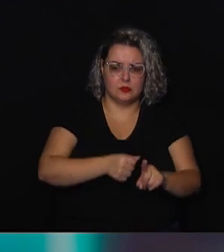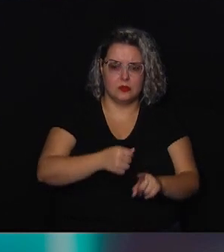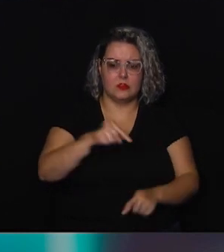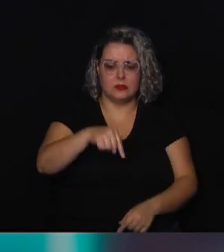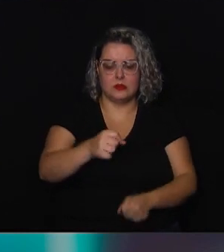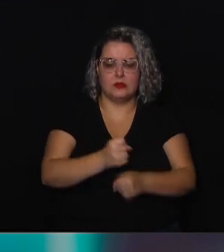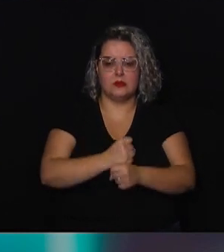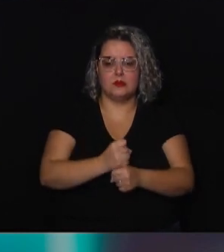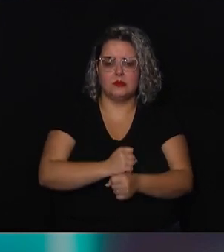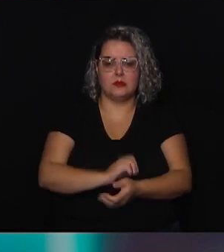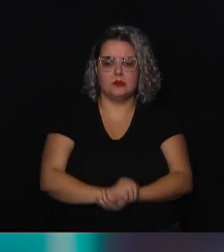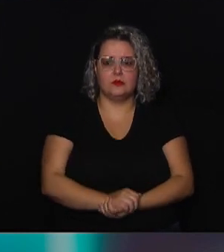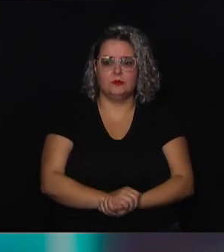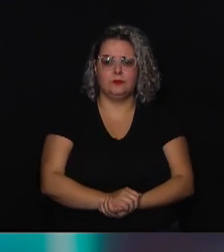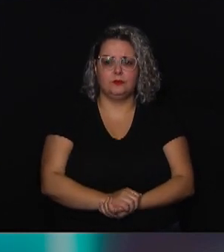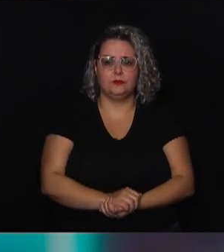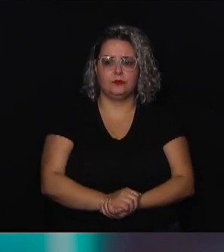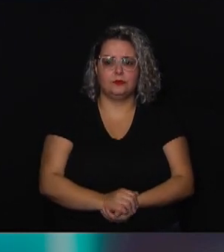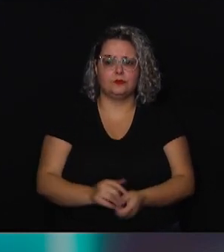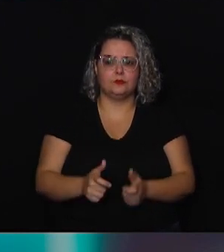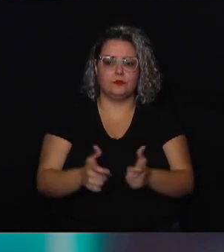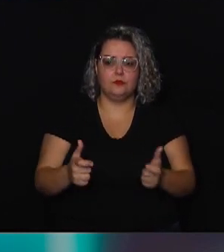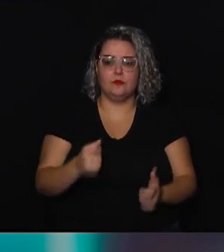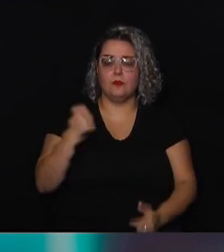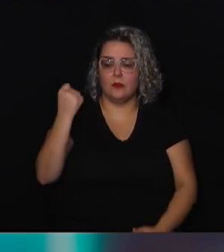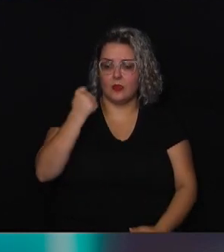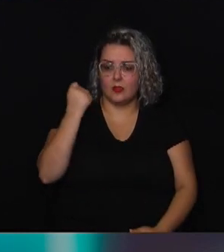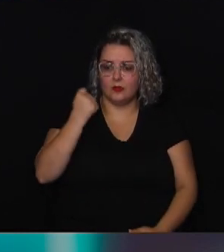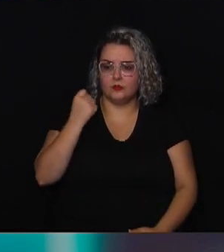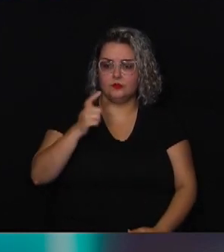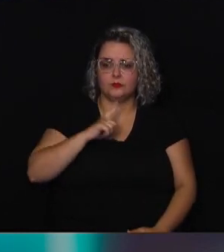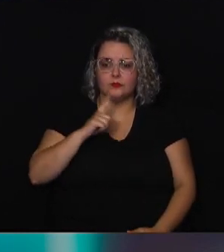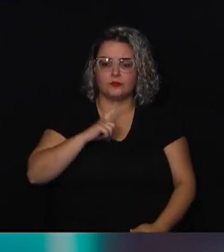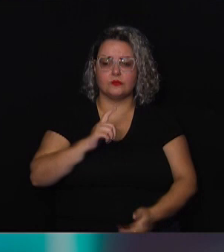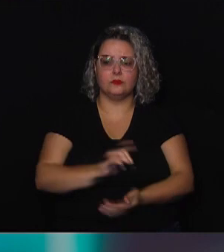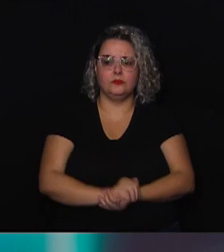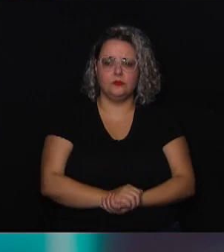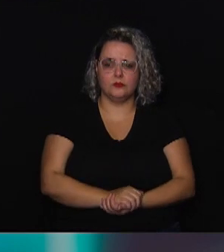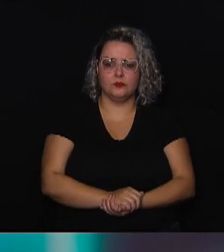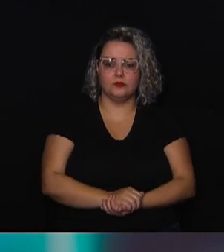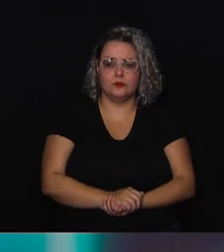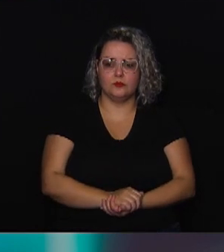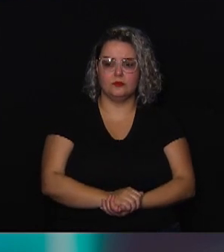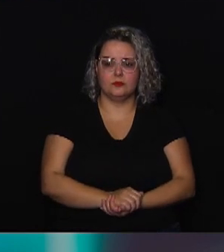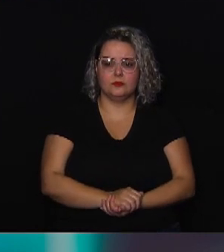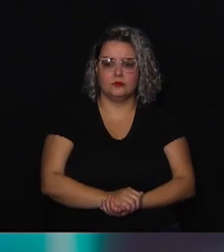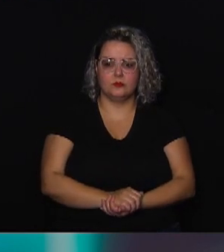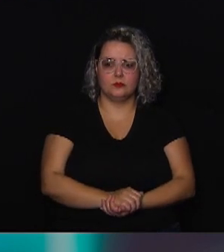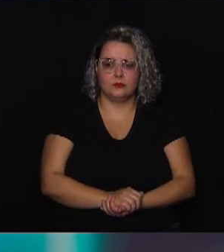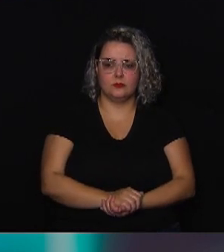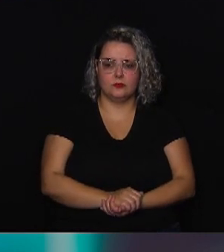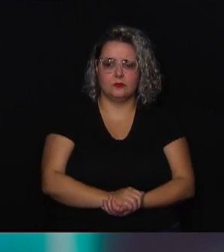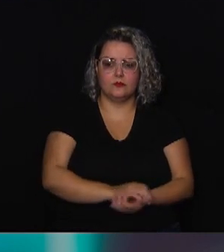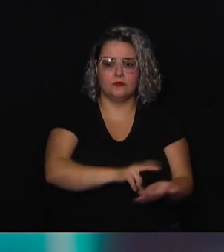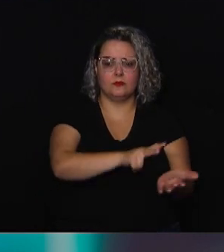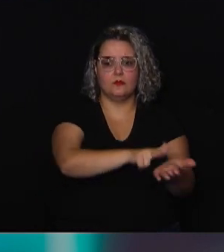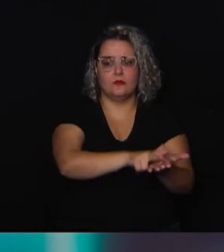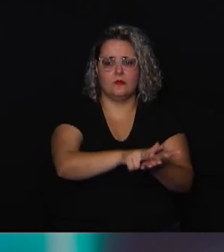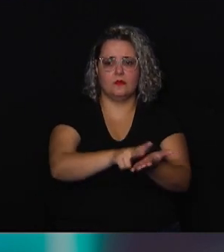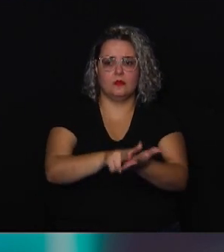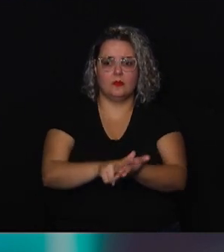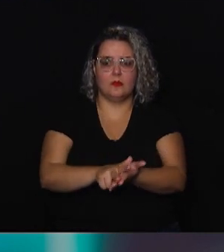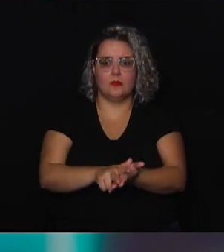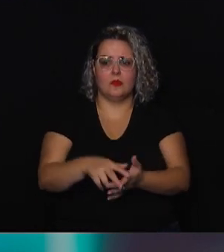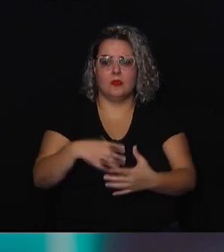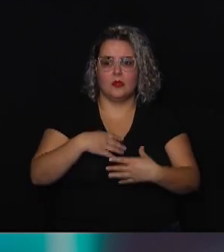E dentre os nossos maiores nós críticos, né, nós temos aqui a questão das internações por condições sensíveis à